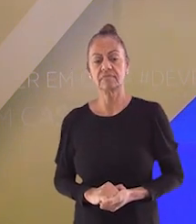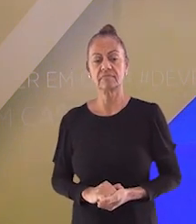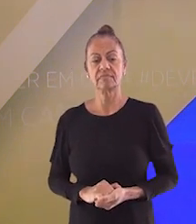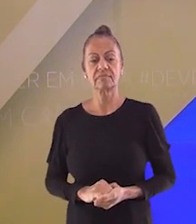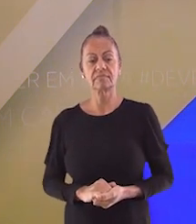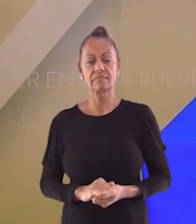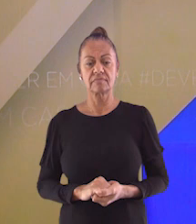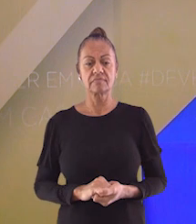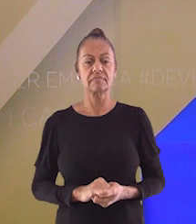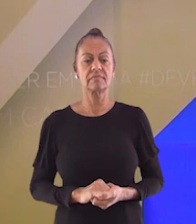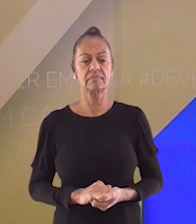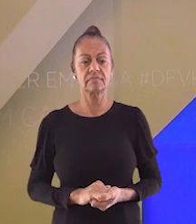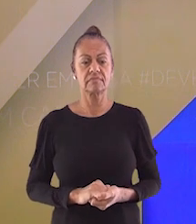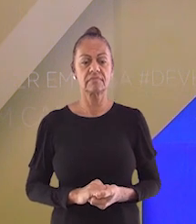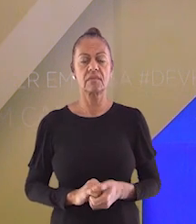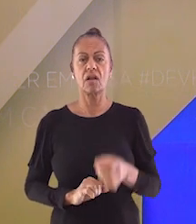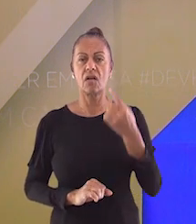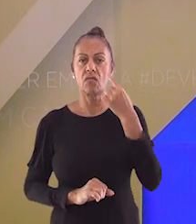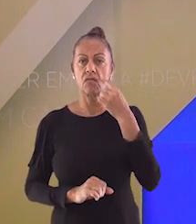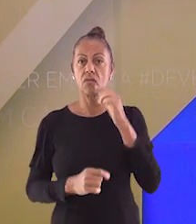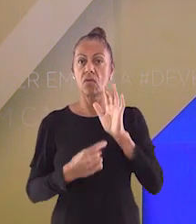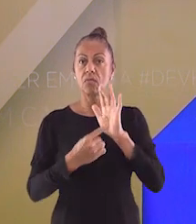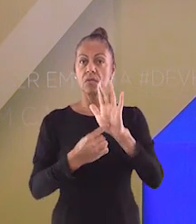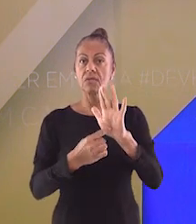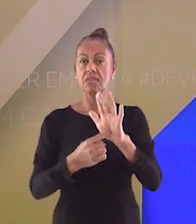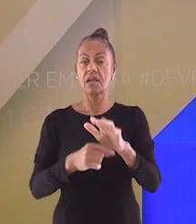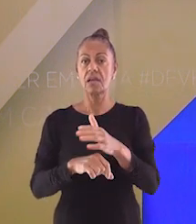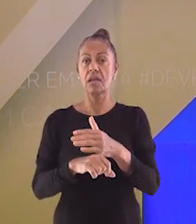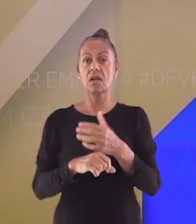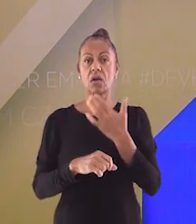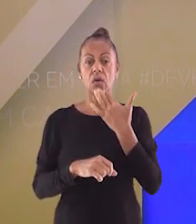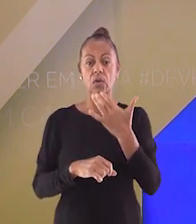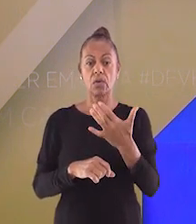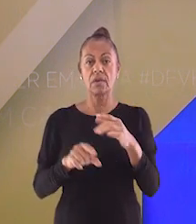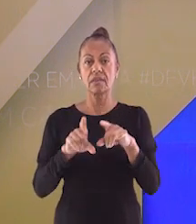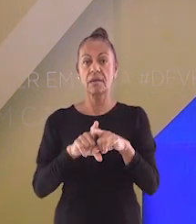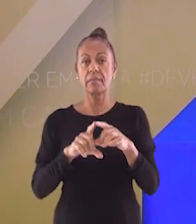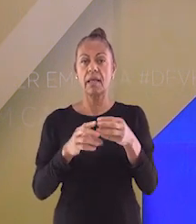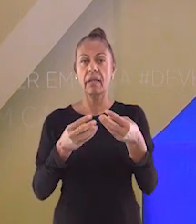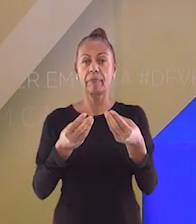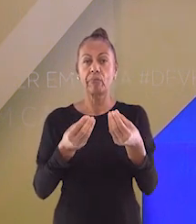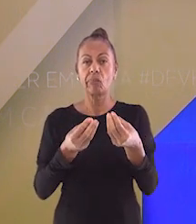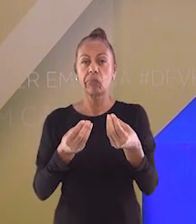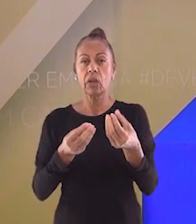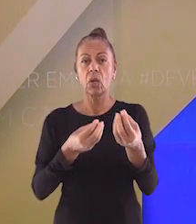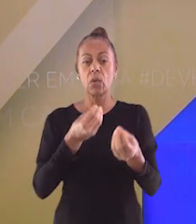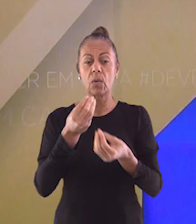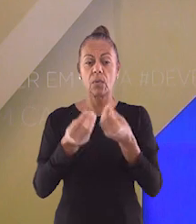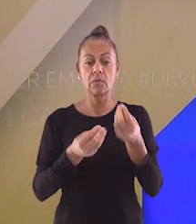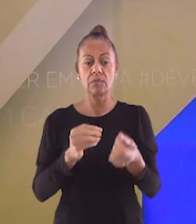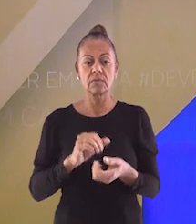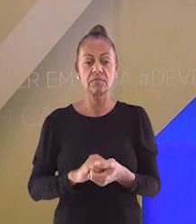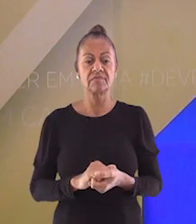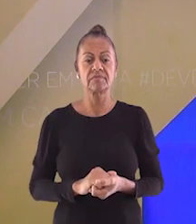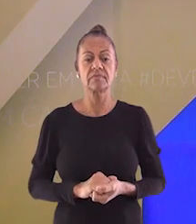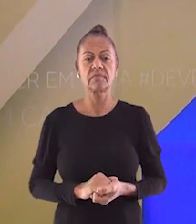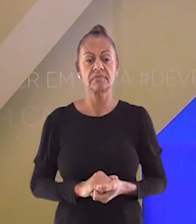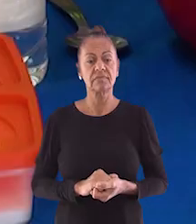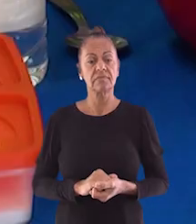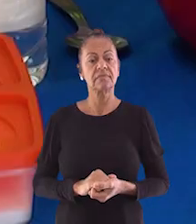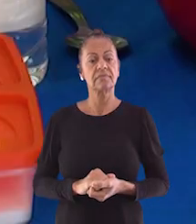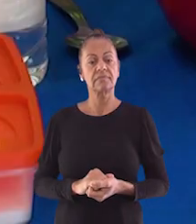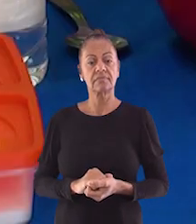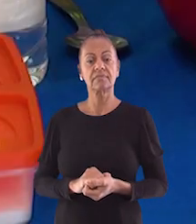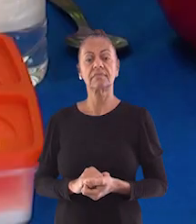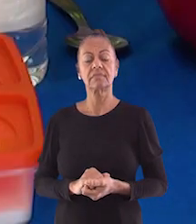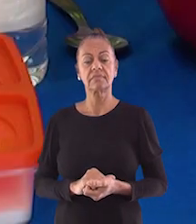trás e vou depositar aqui para vocês observarem a consistência. Olha só, tá vendo?